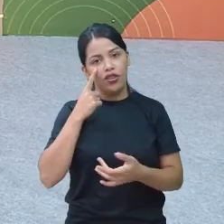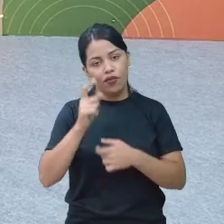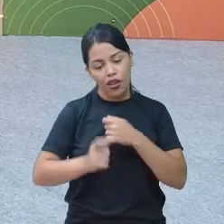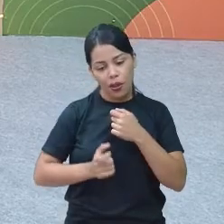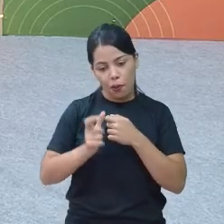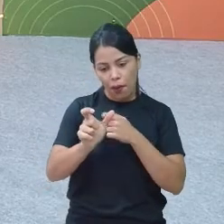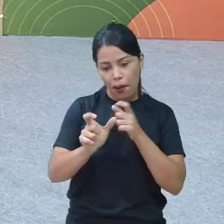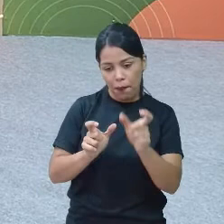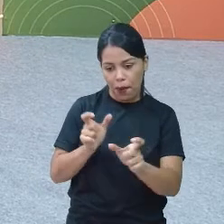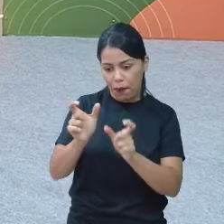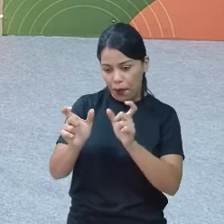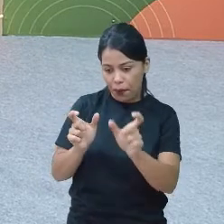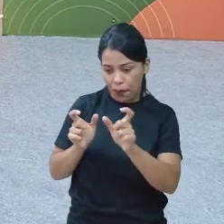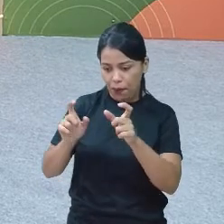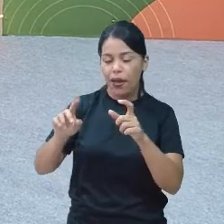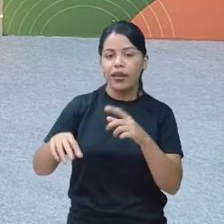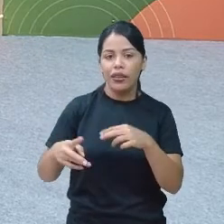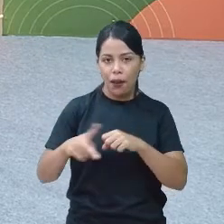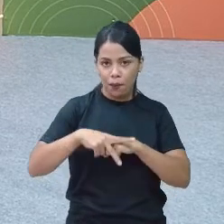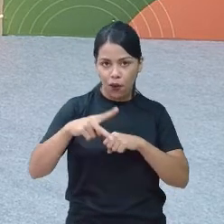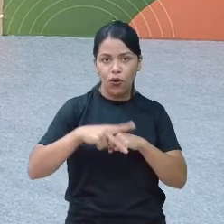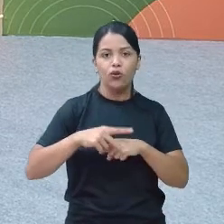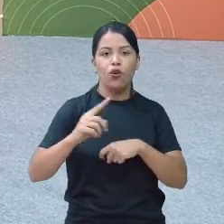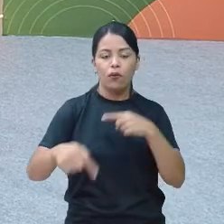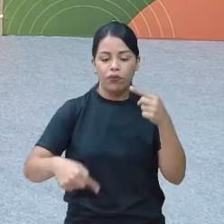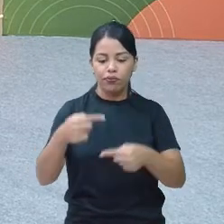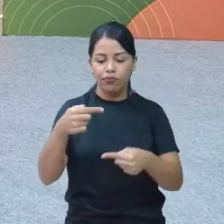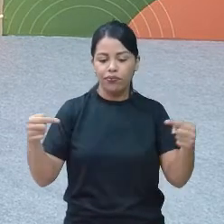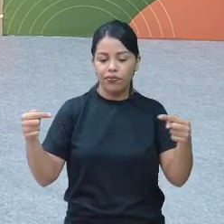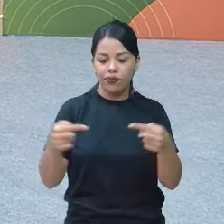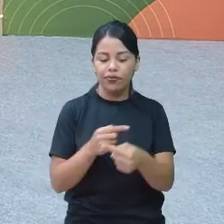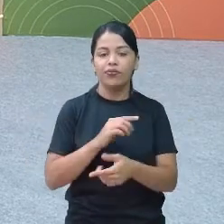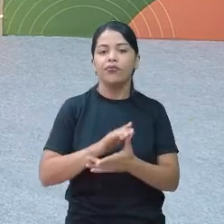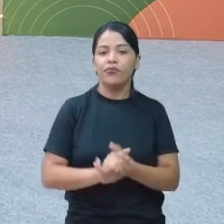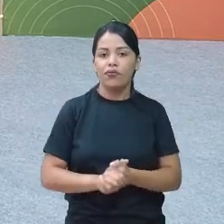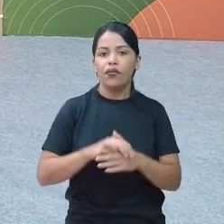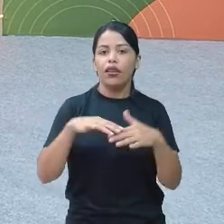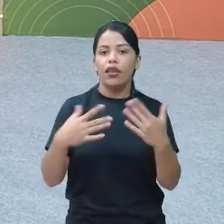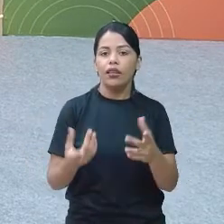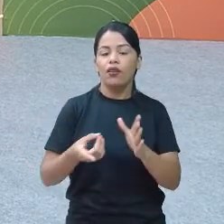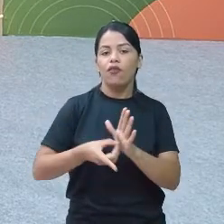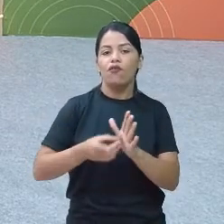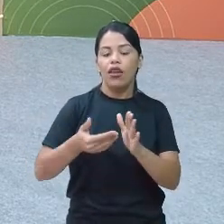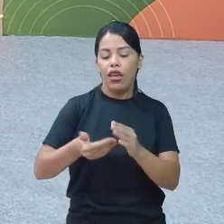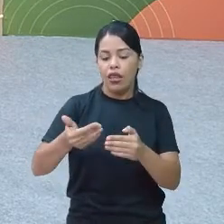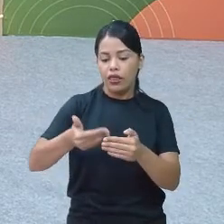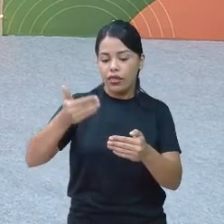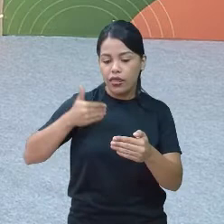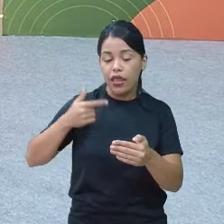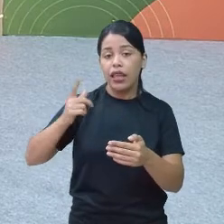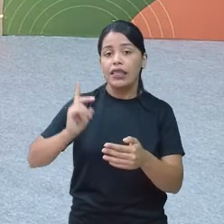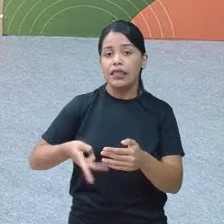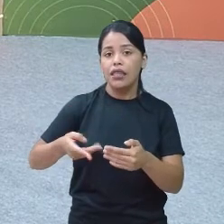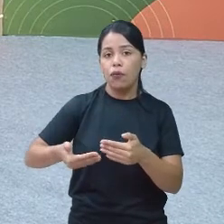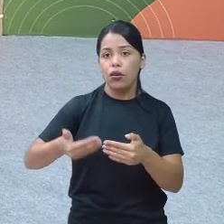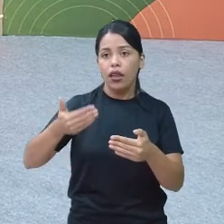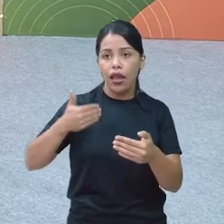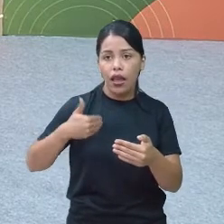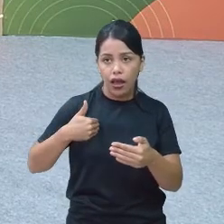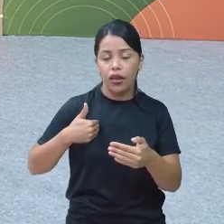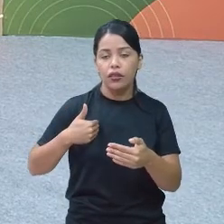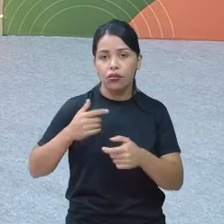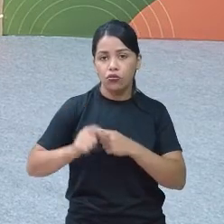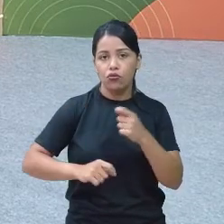falando e estudando hoje aqui. Então, o que o pronome relativo vem antecedido de substantivo, que nesse caso do poema de Drummond são